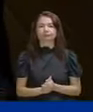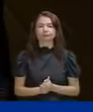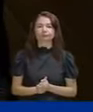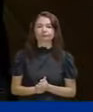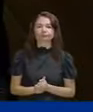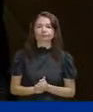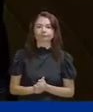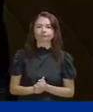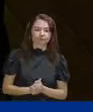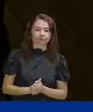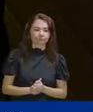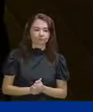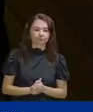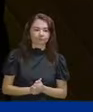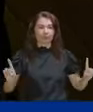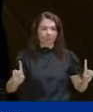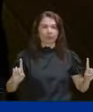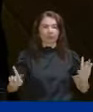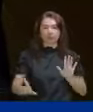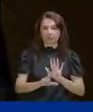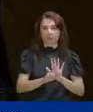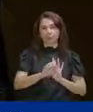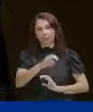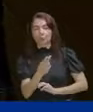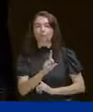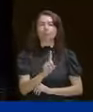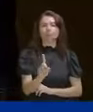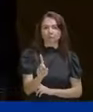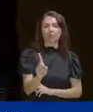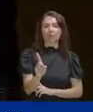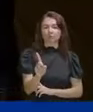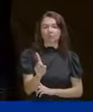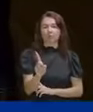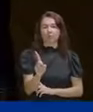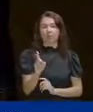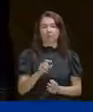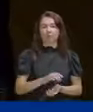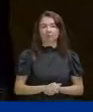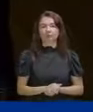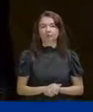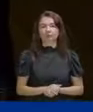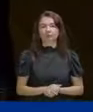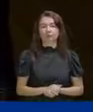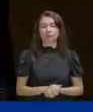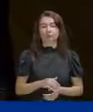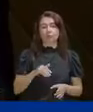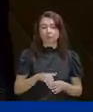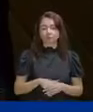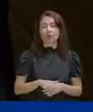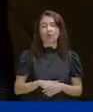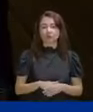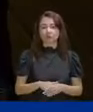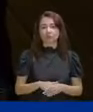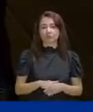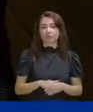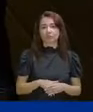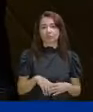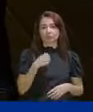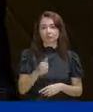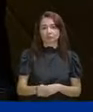questão ligada, careca e traje a toga preta. A prova, o voto da doutora Paola, esse